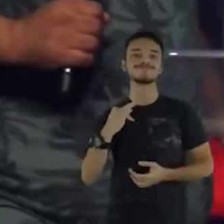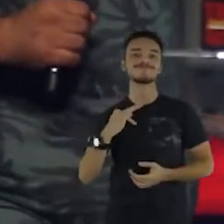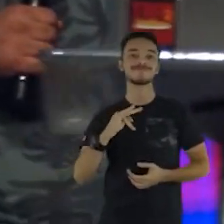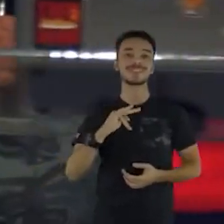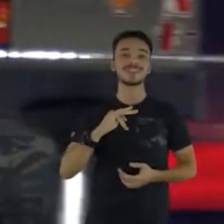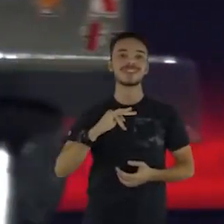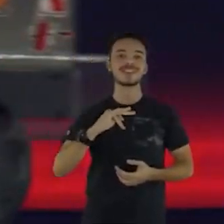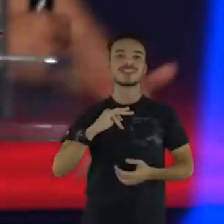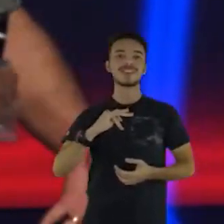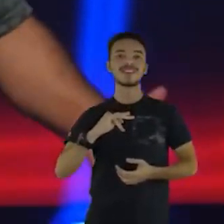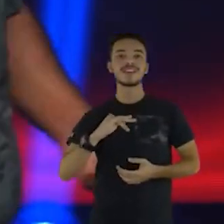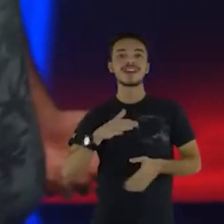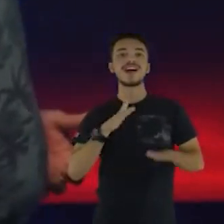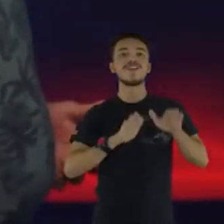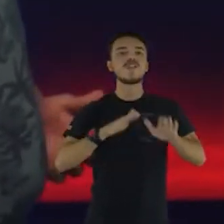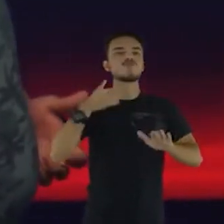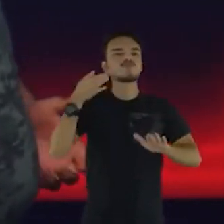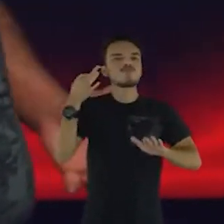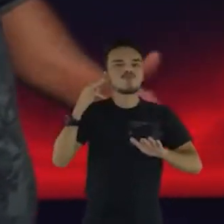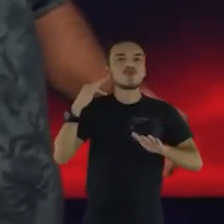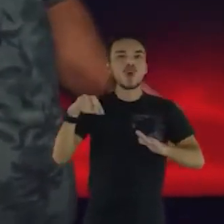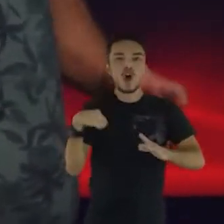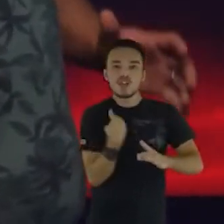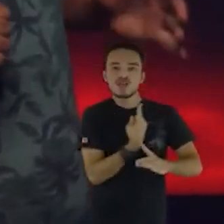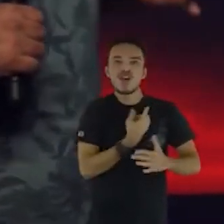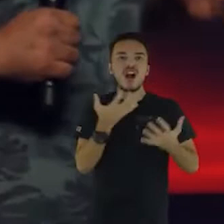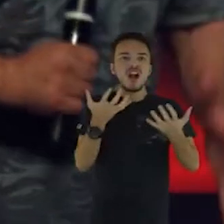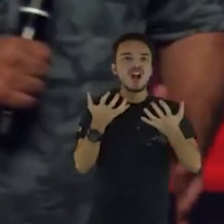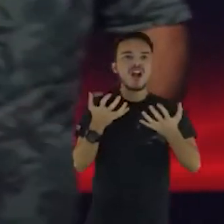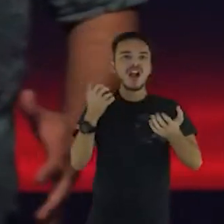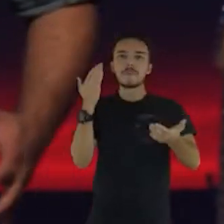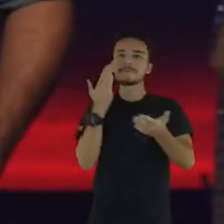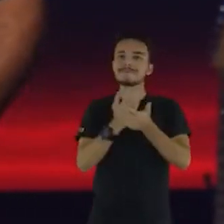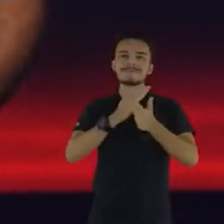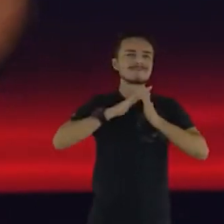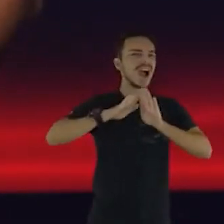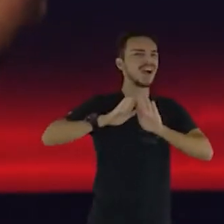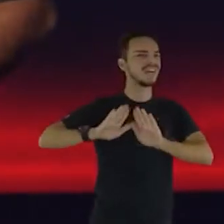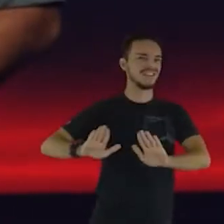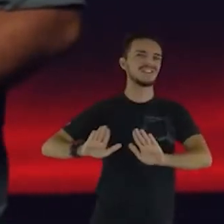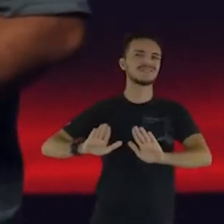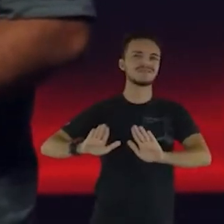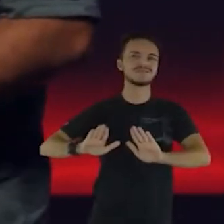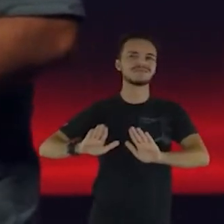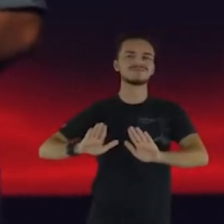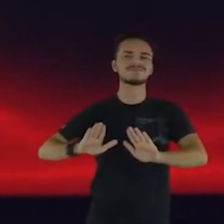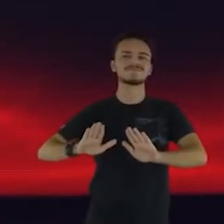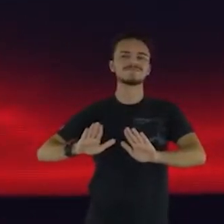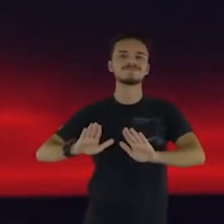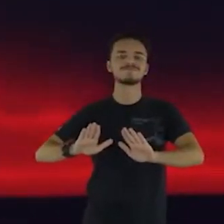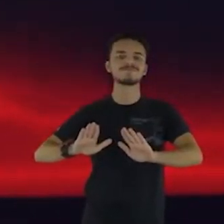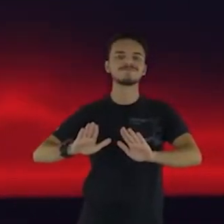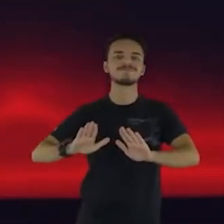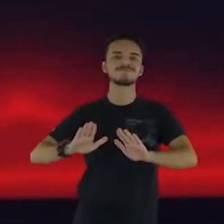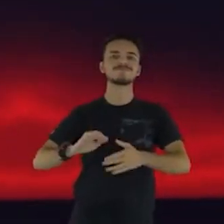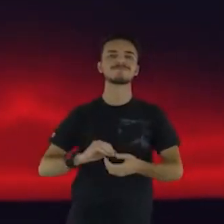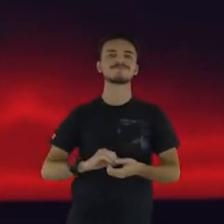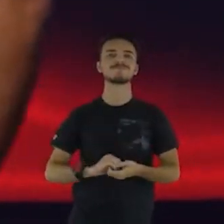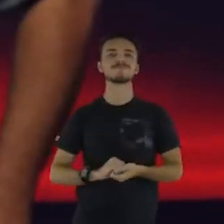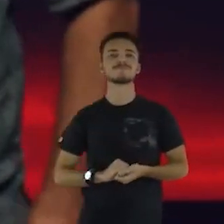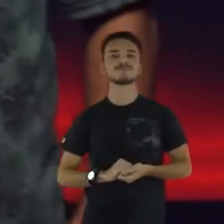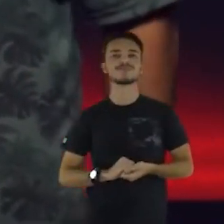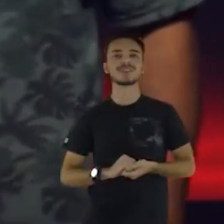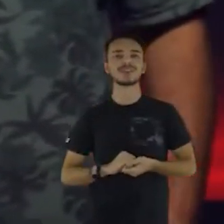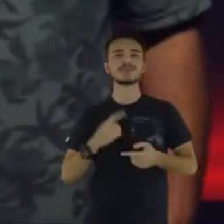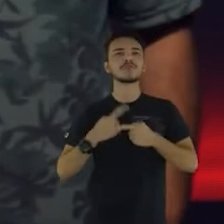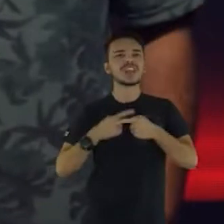gente quer parar, a gente aborta o processo, a gente para o processo, porque muitas vezes a gente